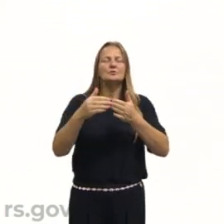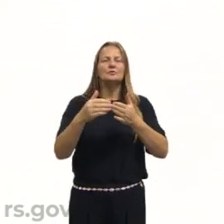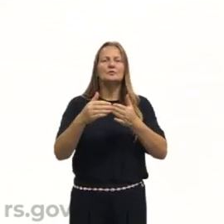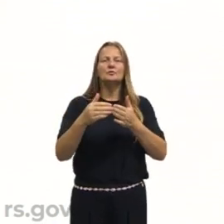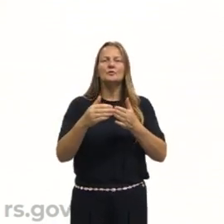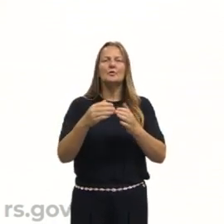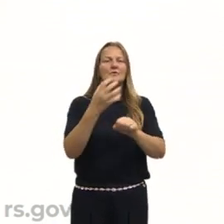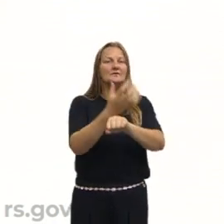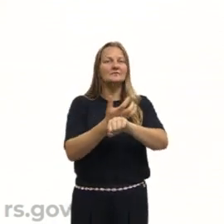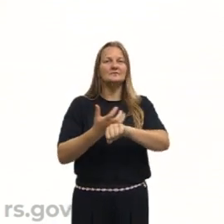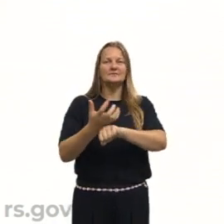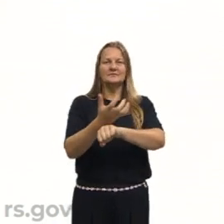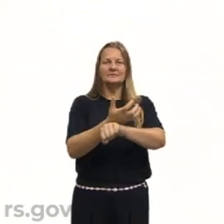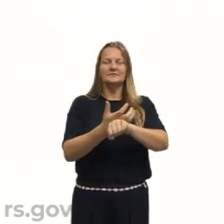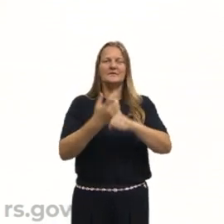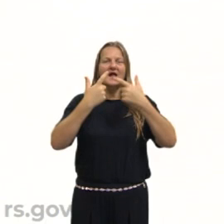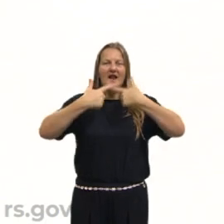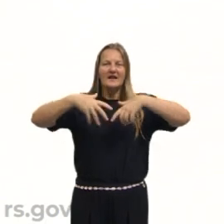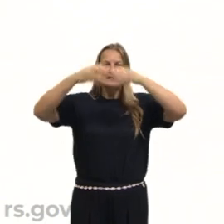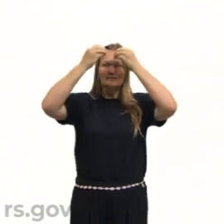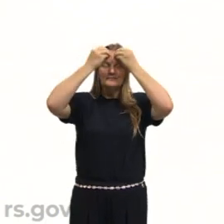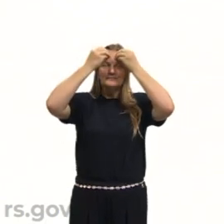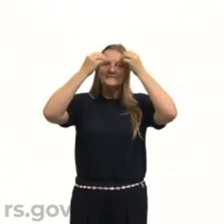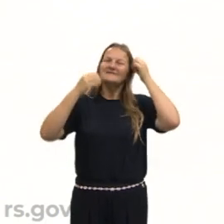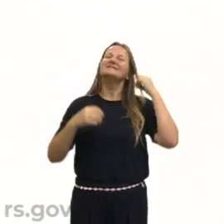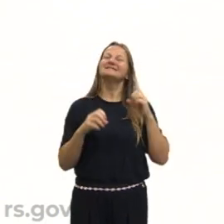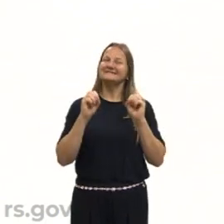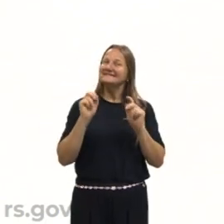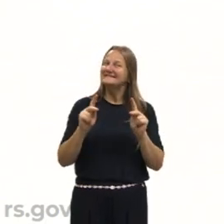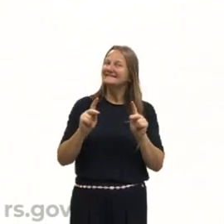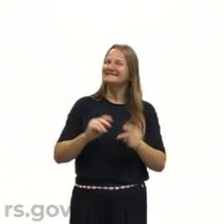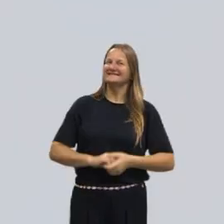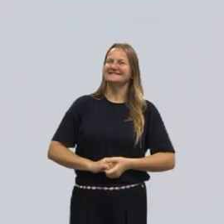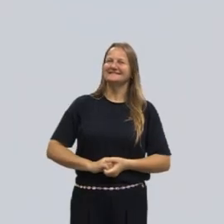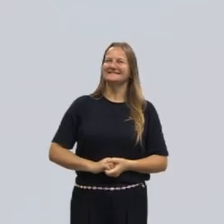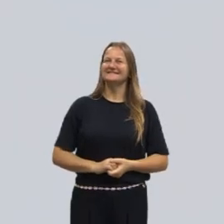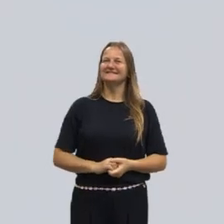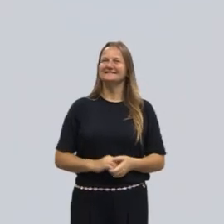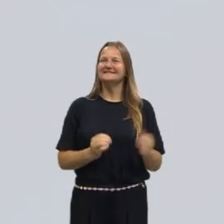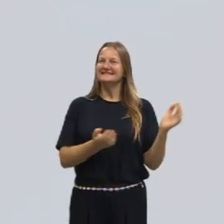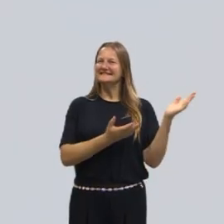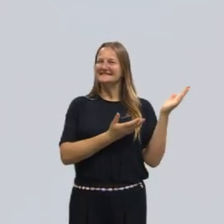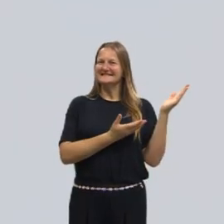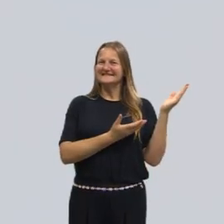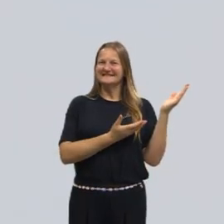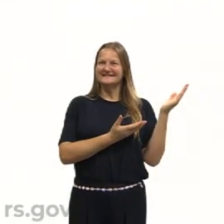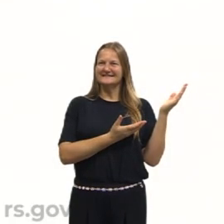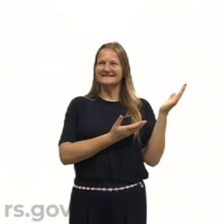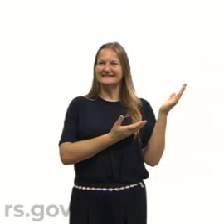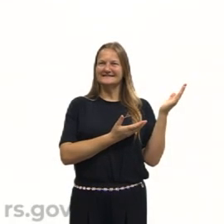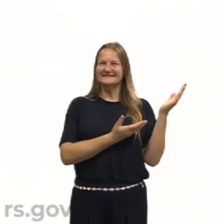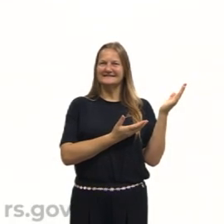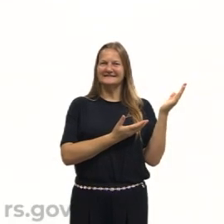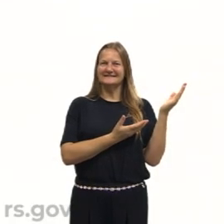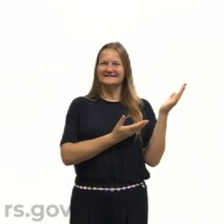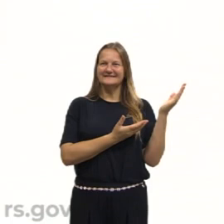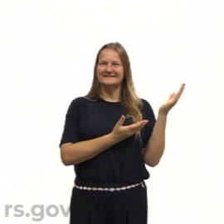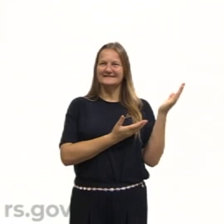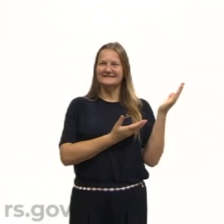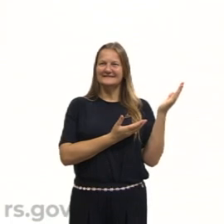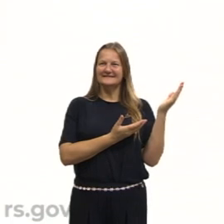disciplinas da área de linguagem ok aqui fica então para vocês essas